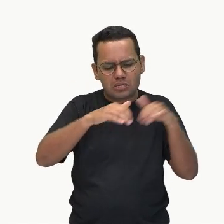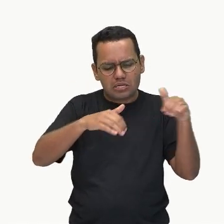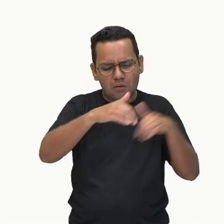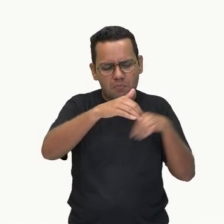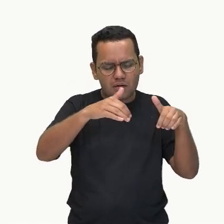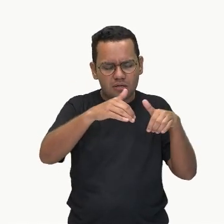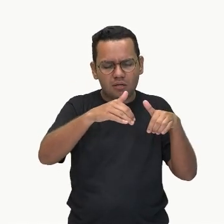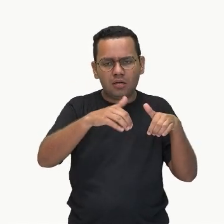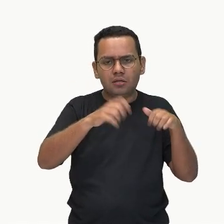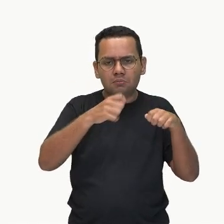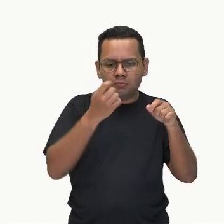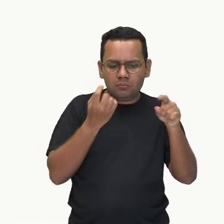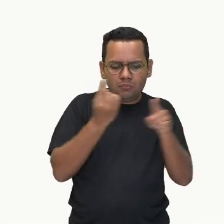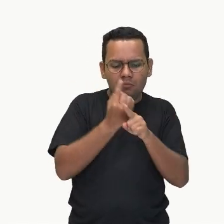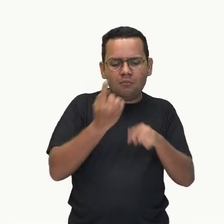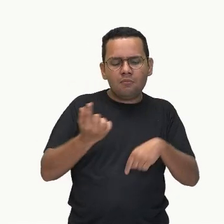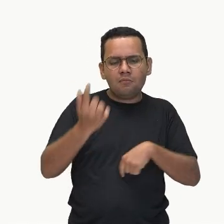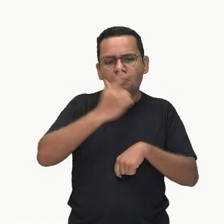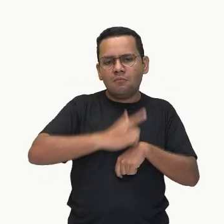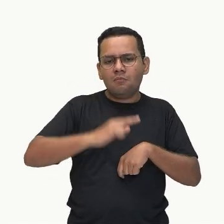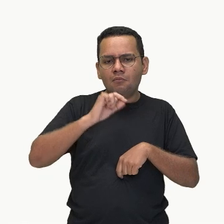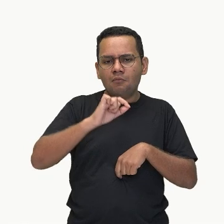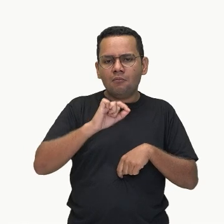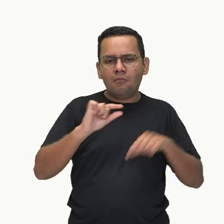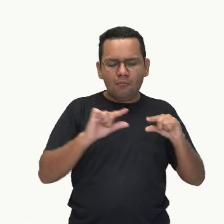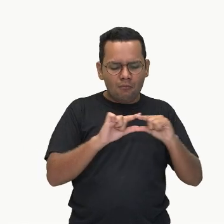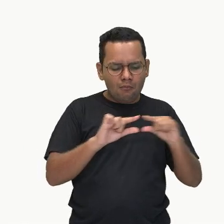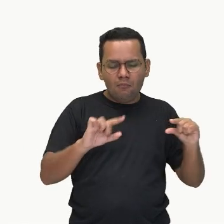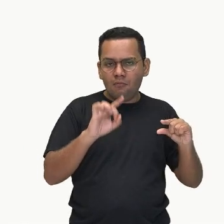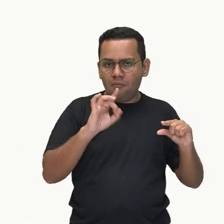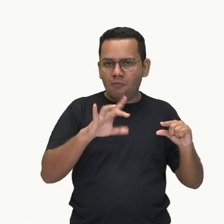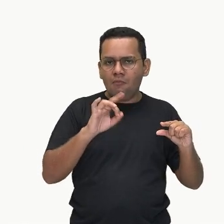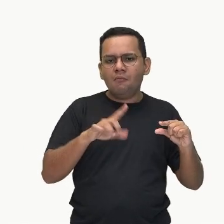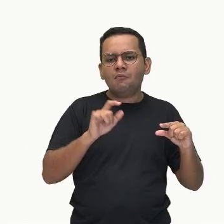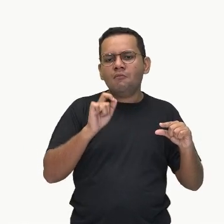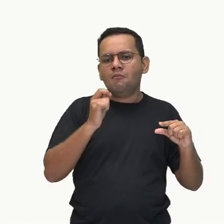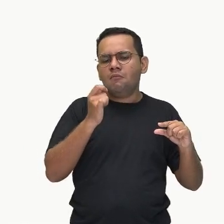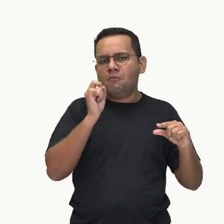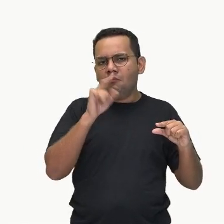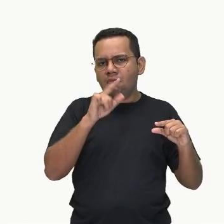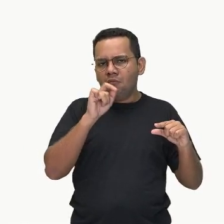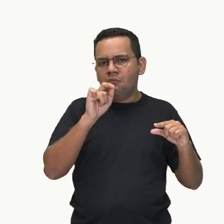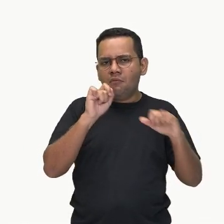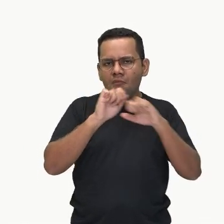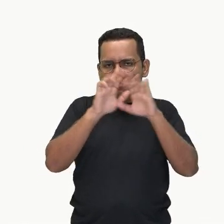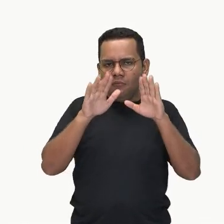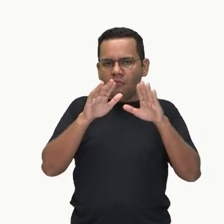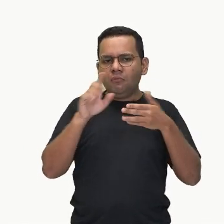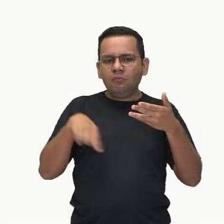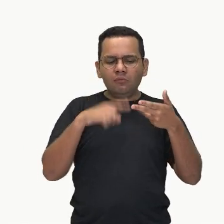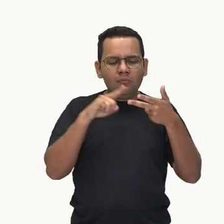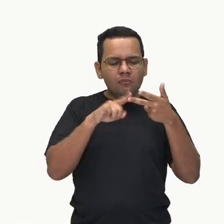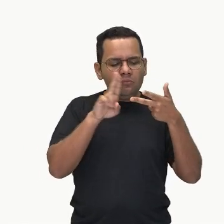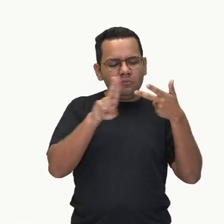conseguiria pegar só essa substância que ficou aqui no fundo. Então, esse aqui é o método conhecido como extração.